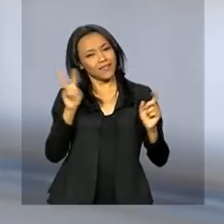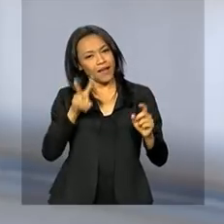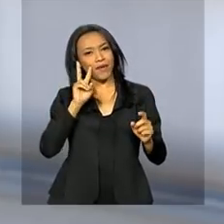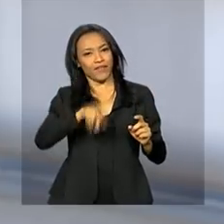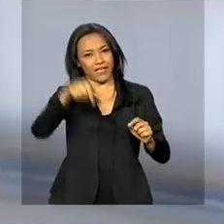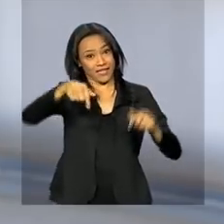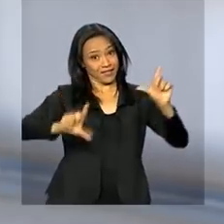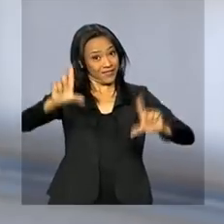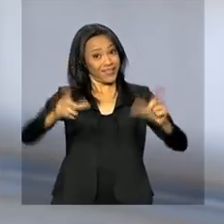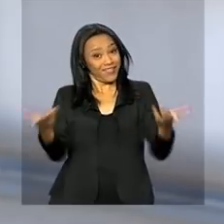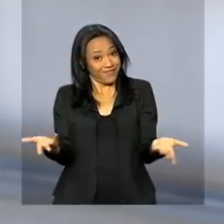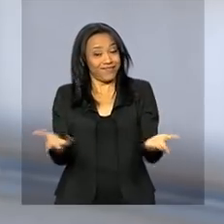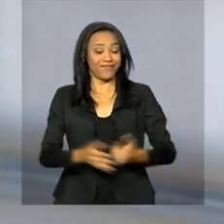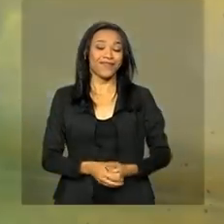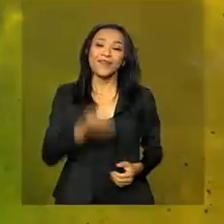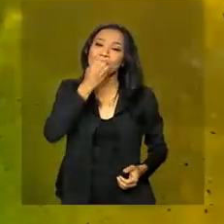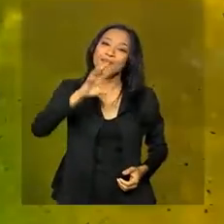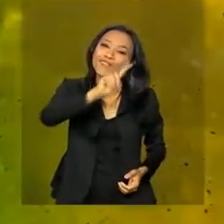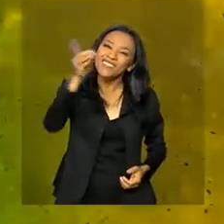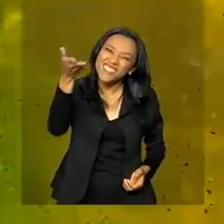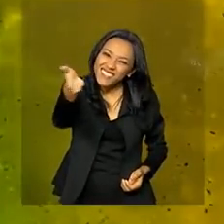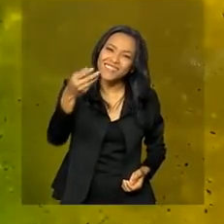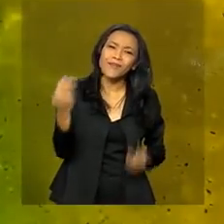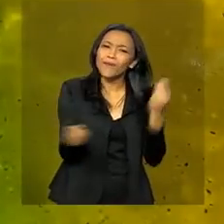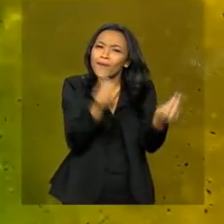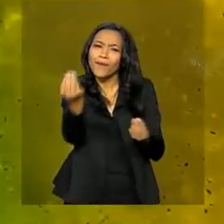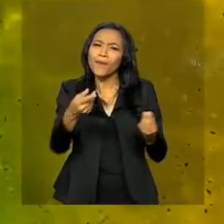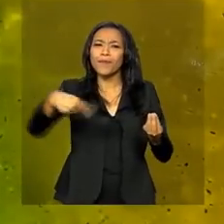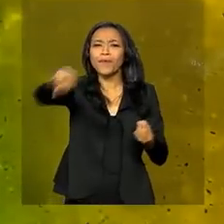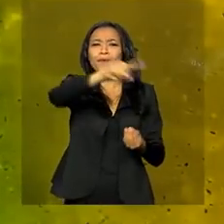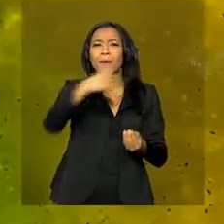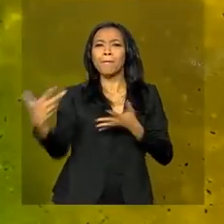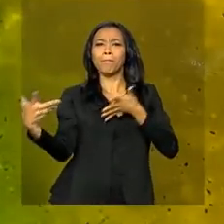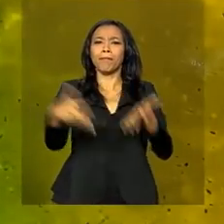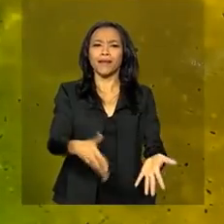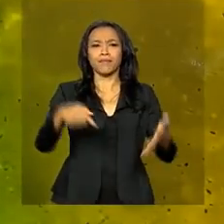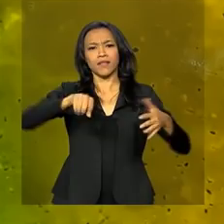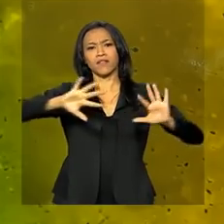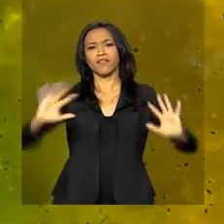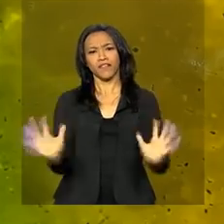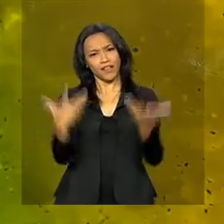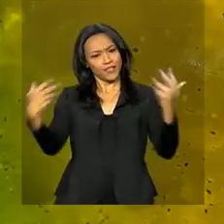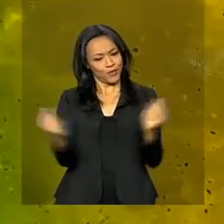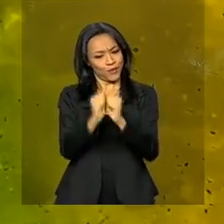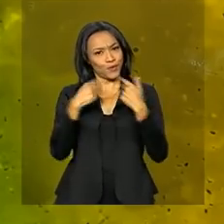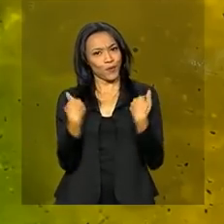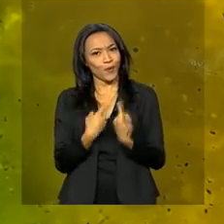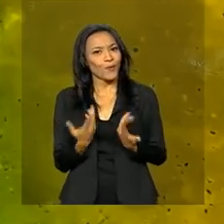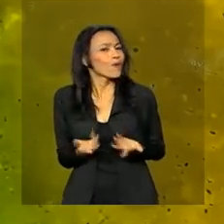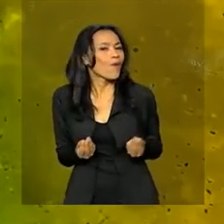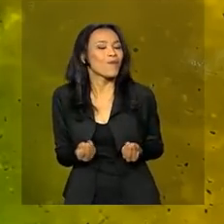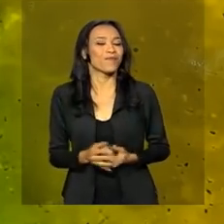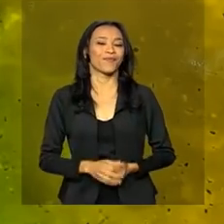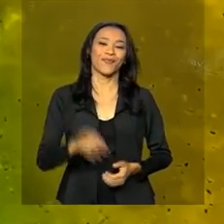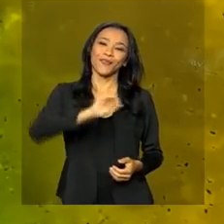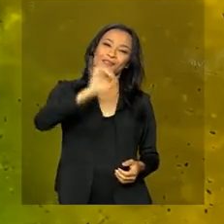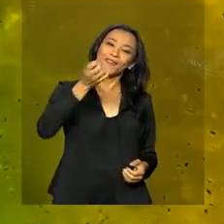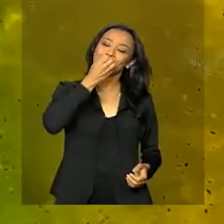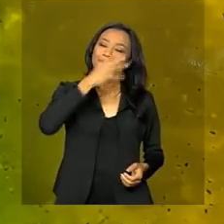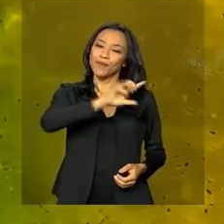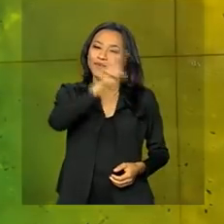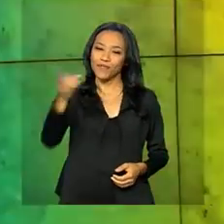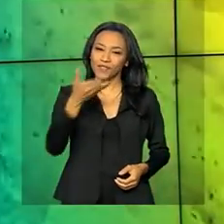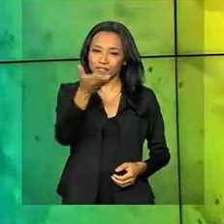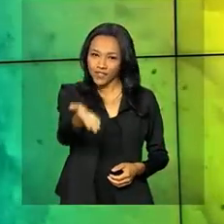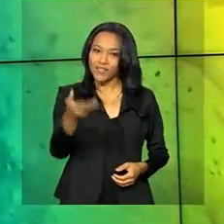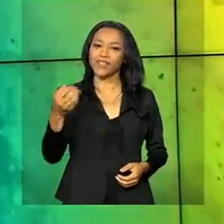partir de agora. Bom dia, Thaisa. Como é que o público pode participar dessa grande festa junto com a gente, hein? Olá, Roberto. Bom dia para você.